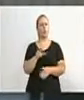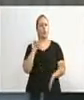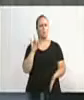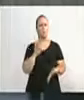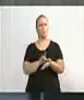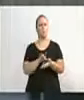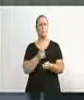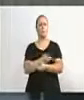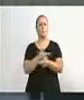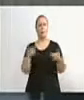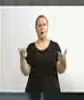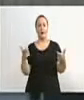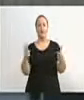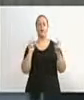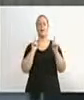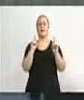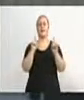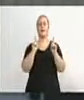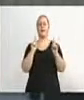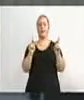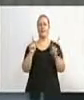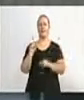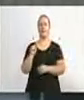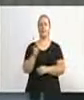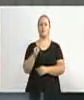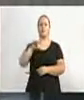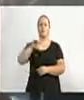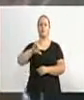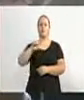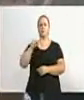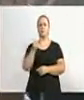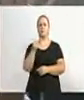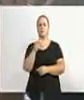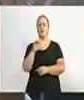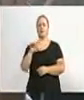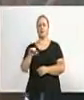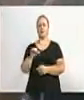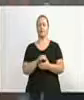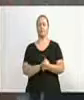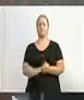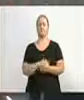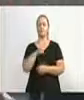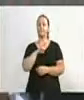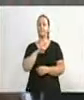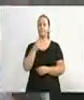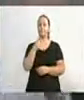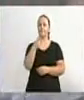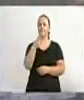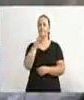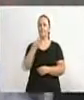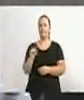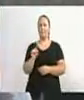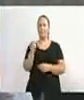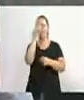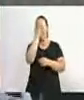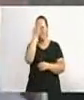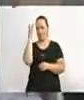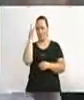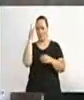greve de 1989. Nenhum. Nós tínhamos 230 mil habitantes, a cidade foi totalmente tomada,